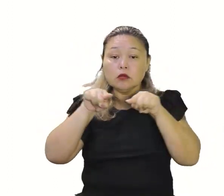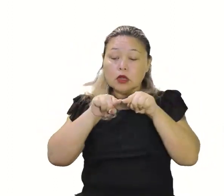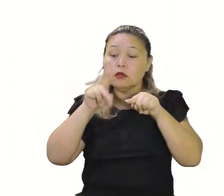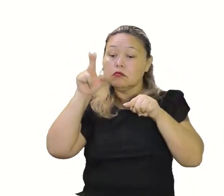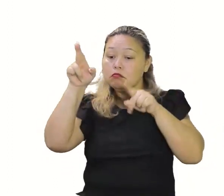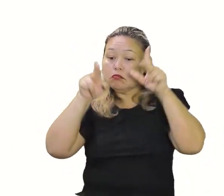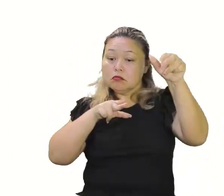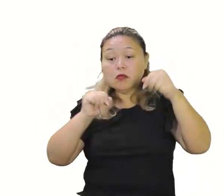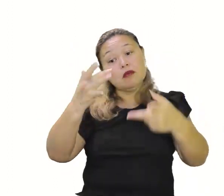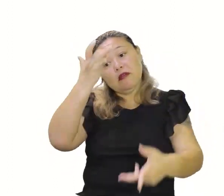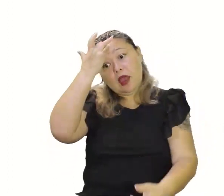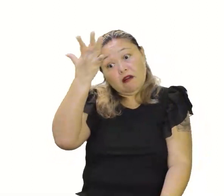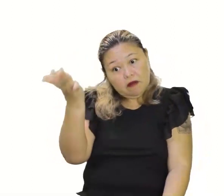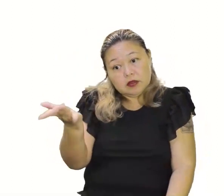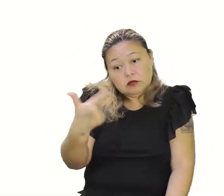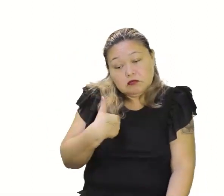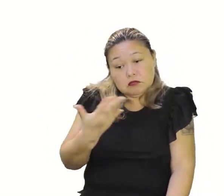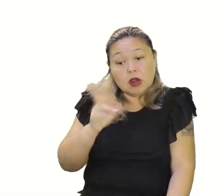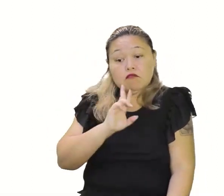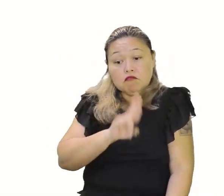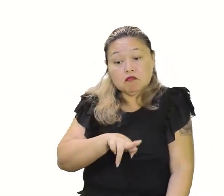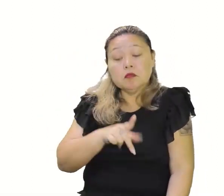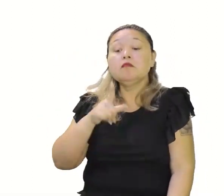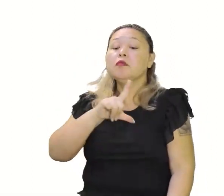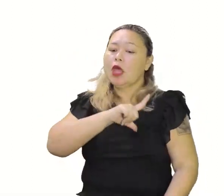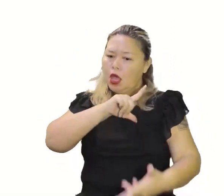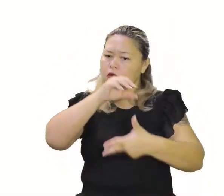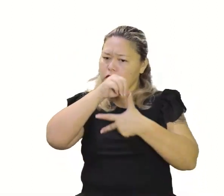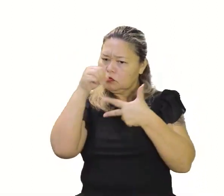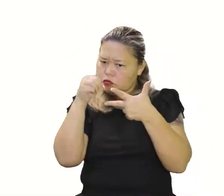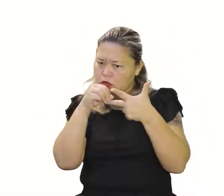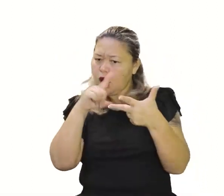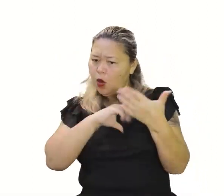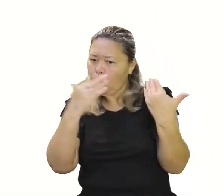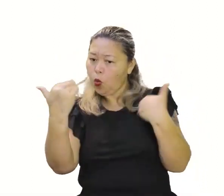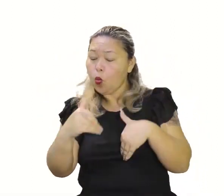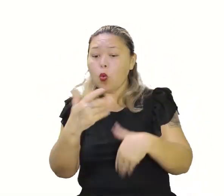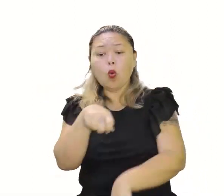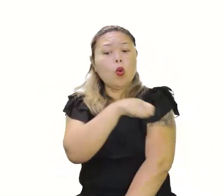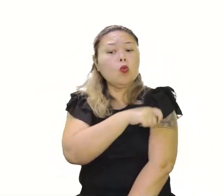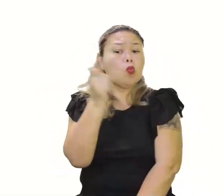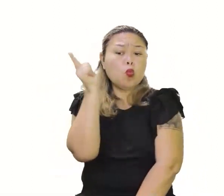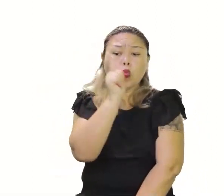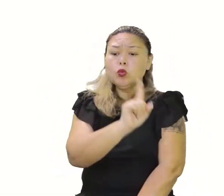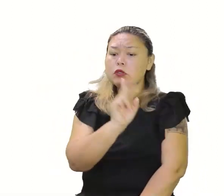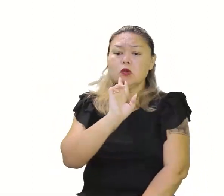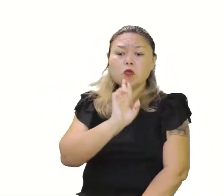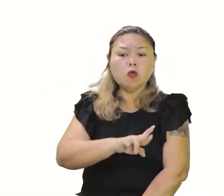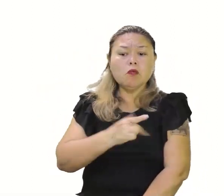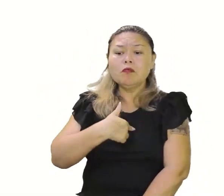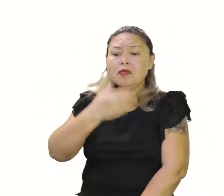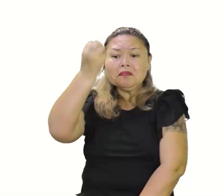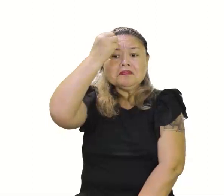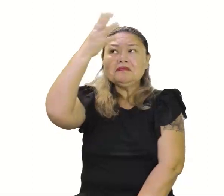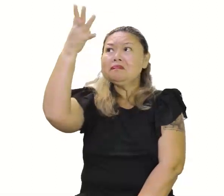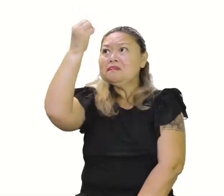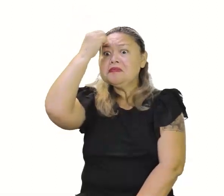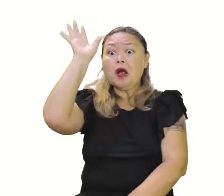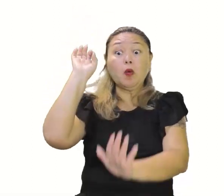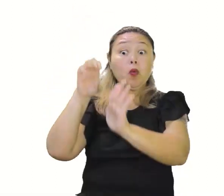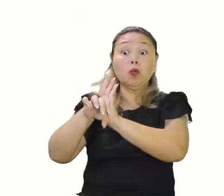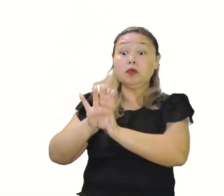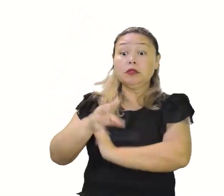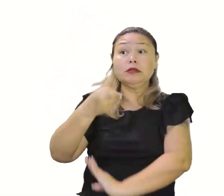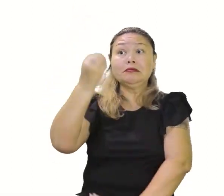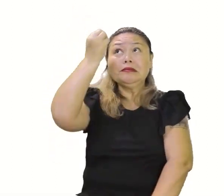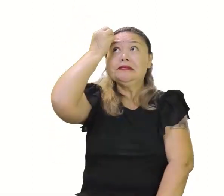muito tranquilo. E já teve situações no Enem que o aluno não conseguiu resolver porque não lembrava dessas definições.